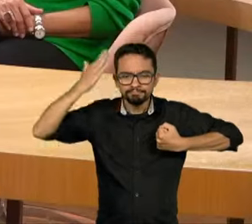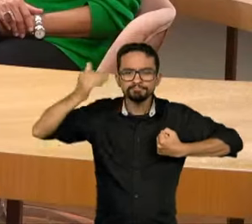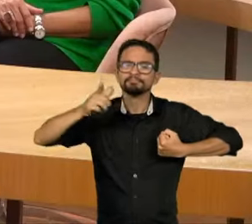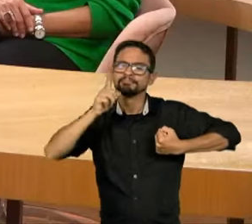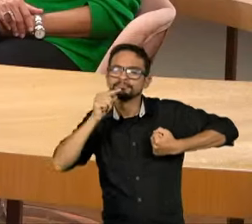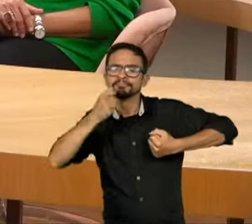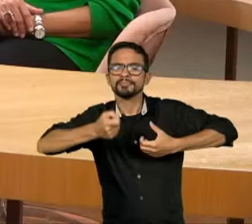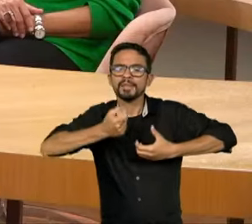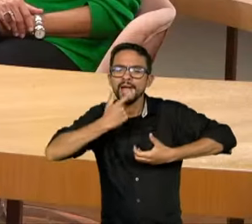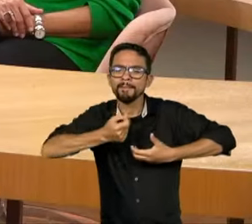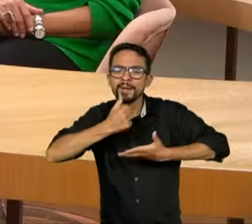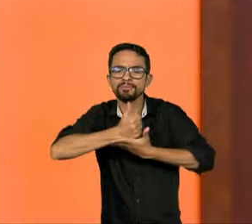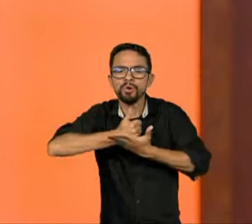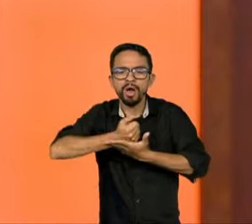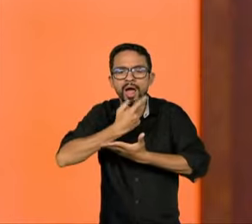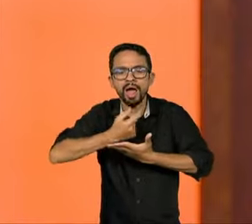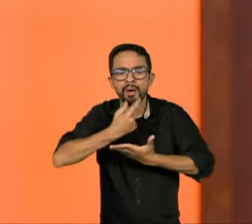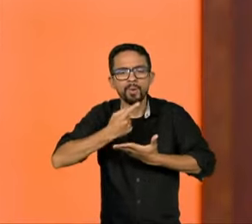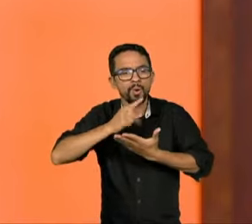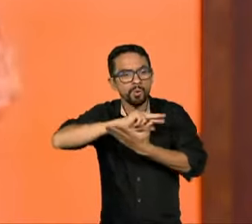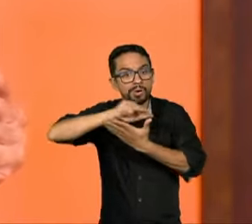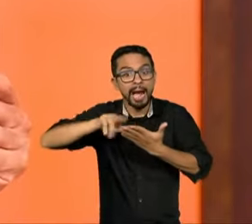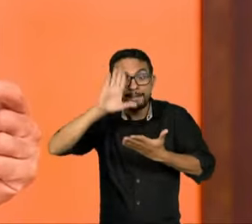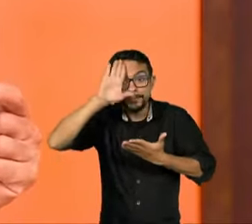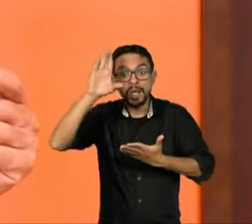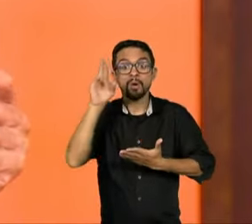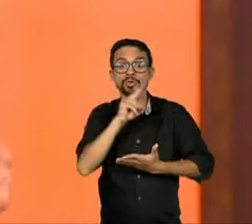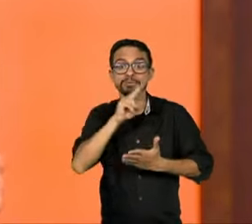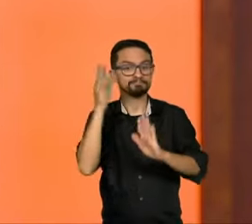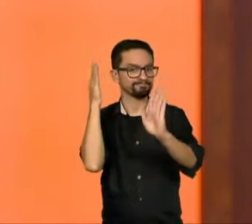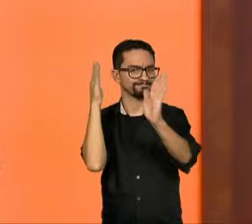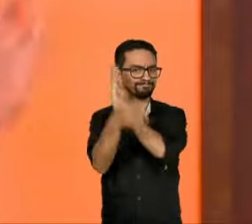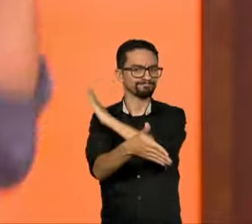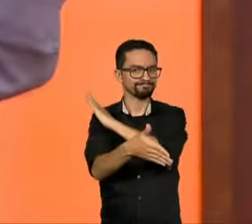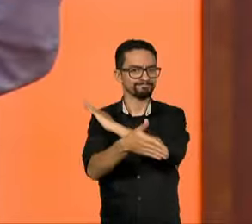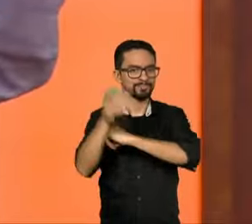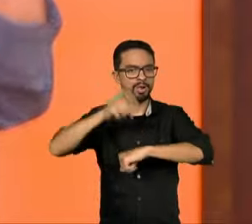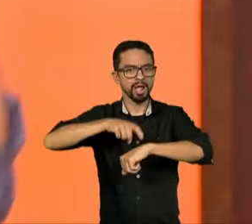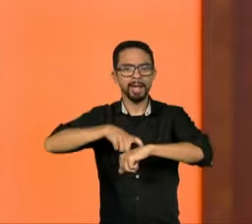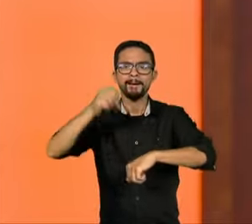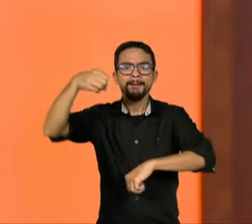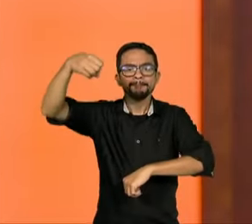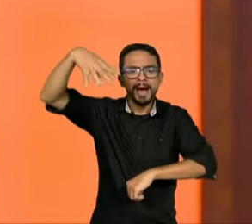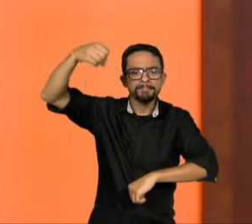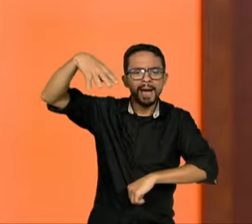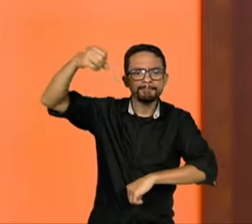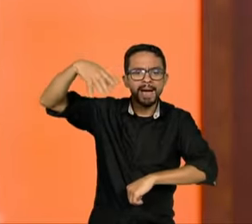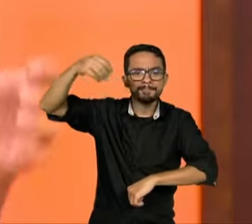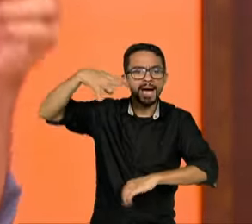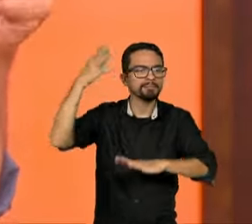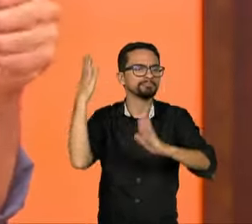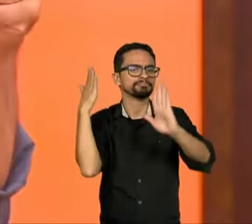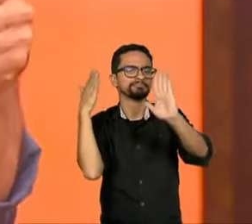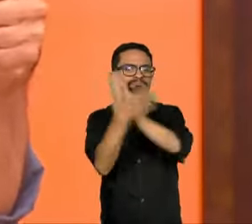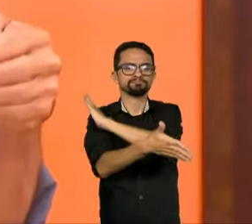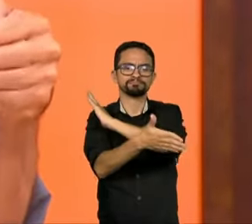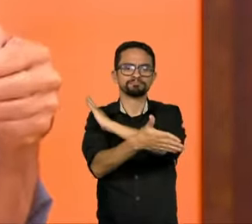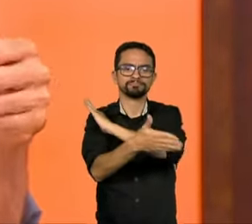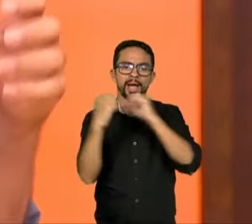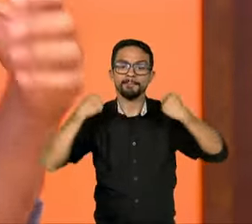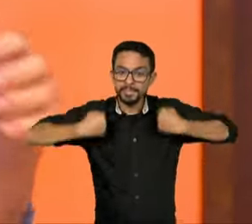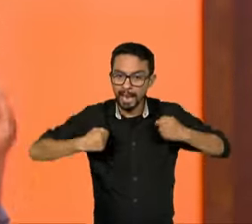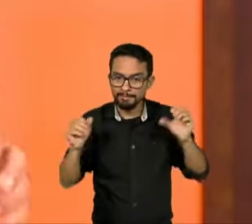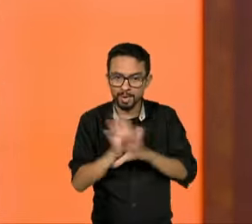água, seus remédios, as suas coisas. Por exemplo, preciso sair de casa. Tocou a sirene, eu preciso ir para a área de risco. Deixa as